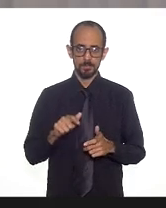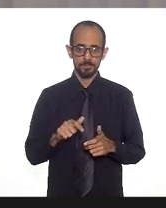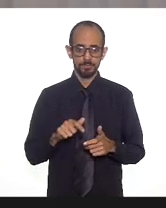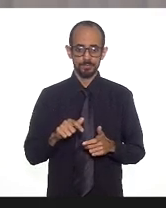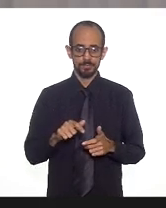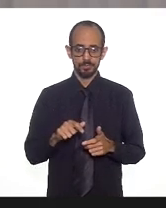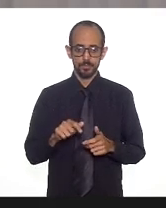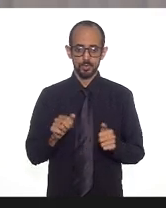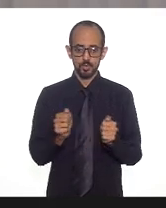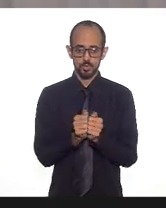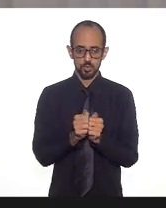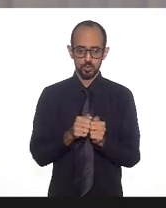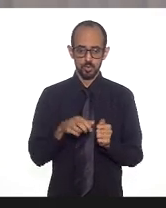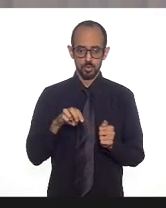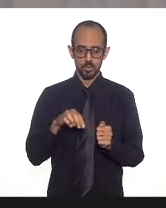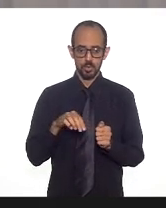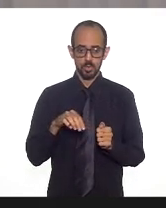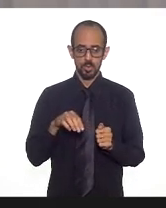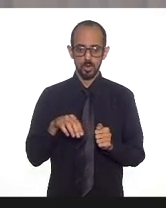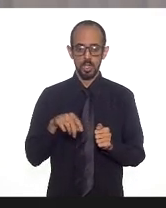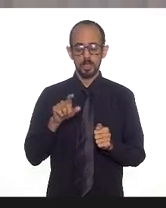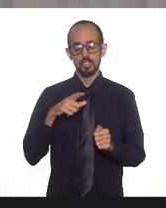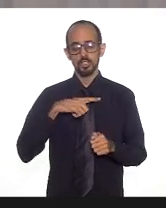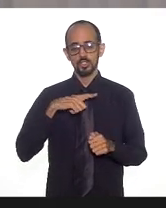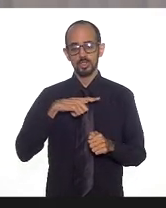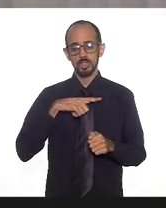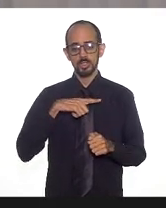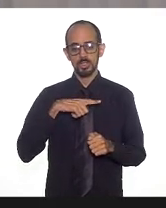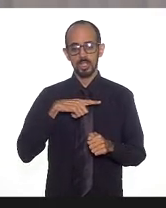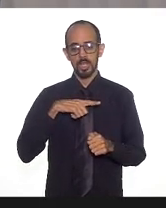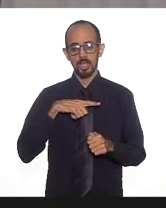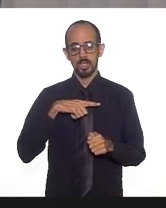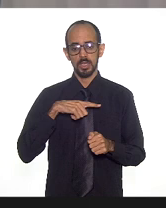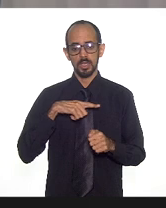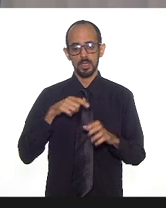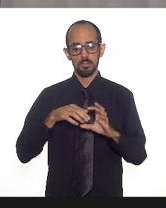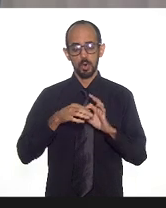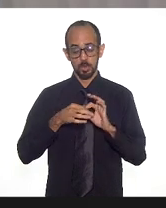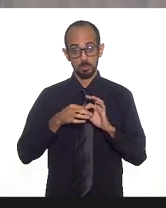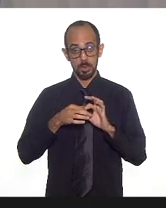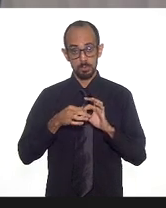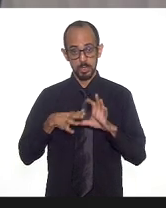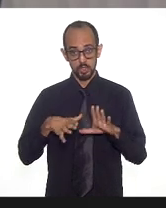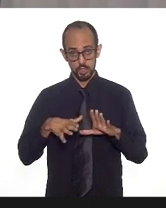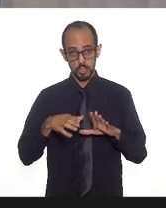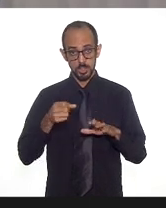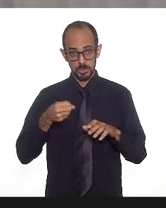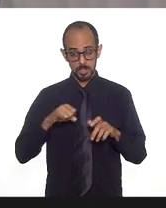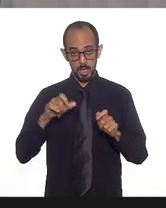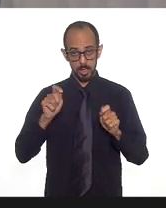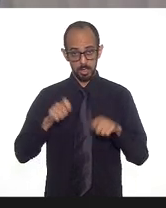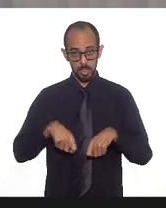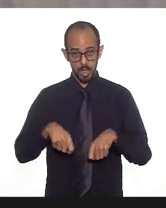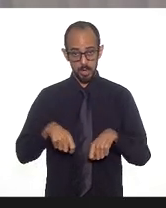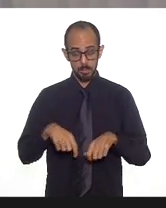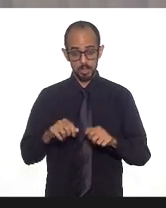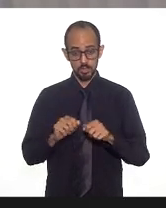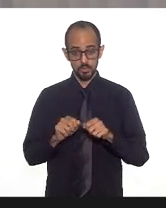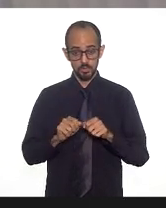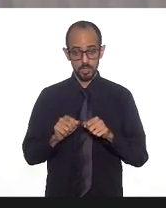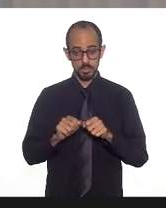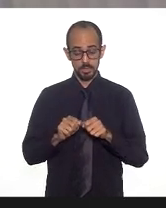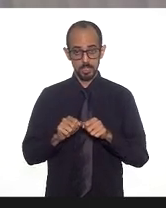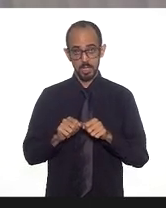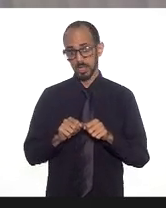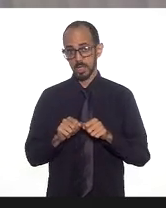do MEC, uma quantidade de recursos significativa que pode permitir, se tiver uma agilidade na hora de realizar um